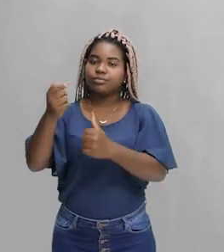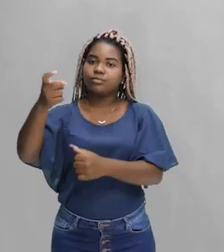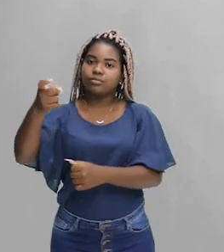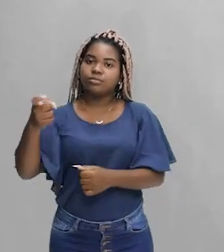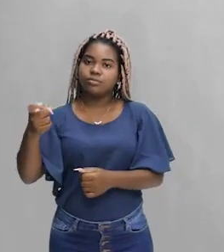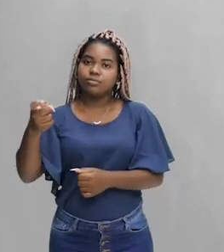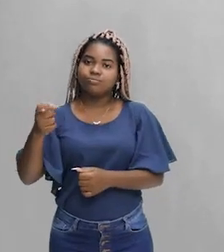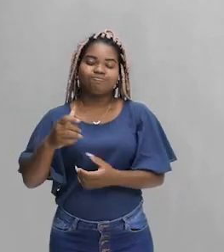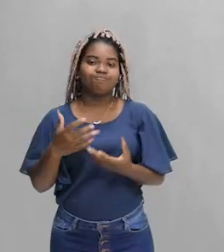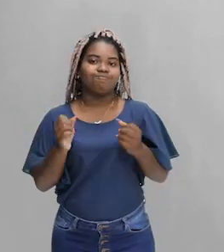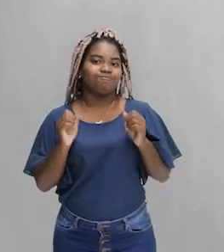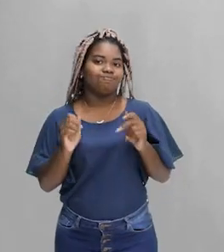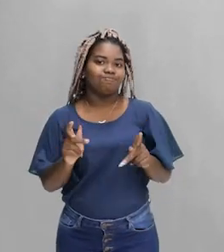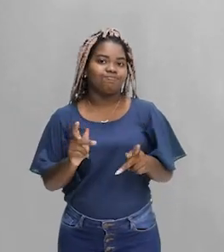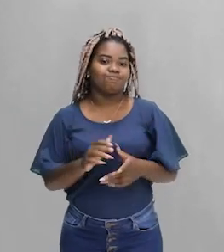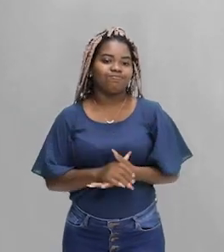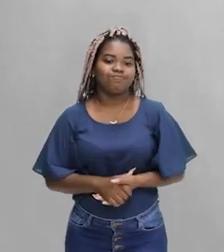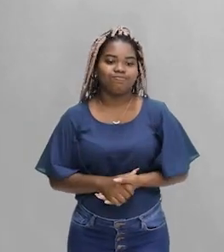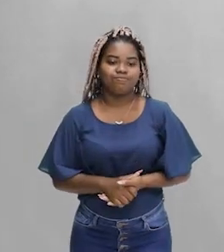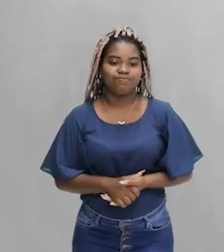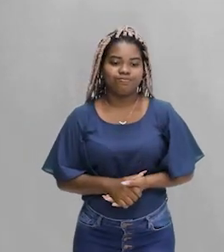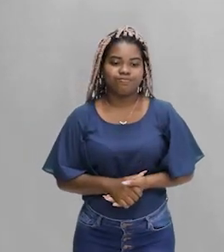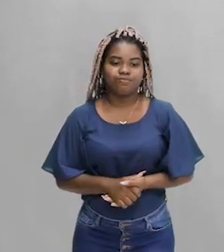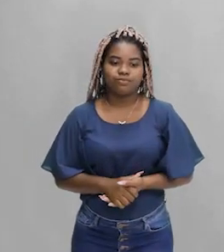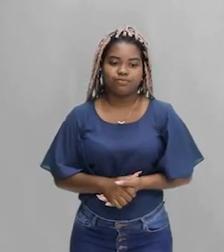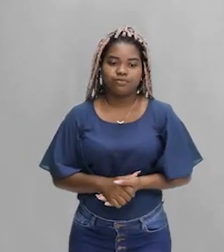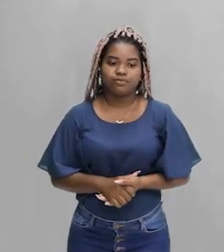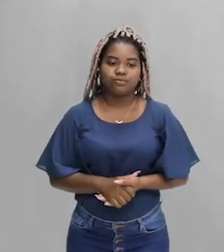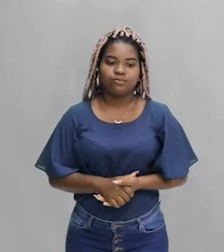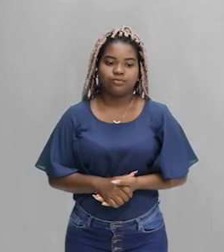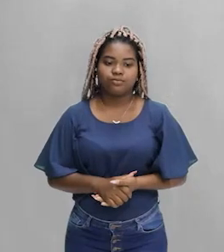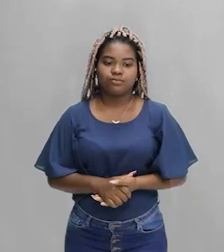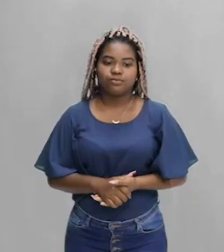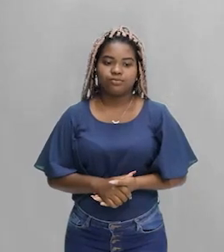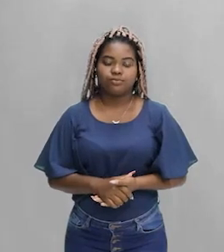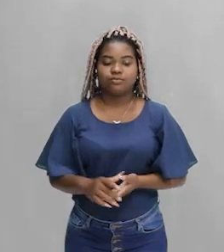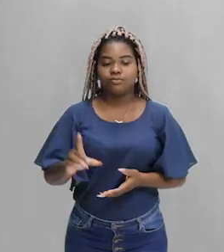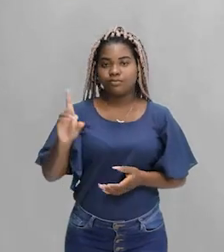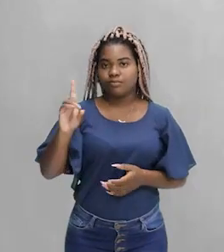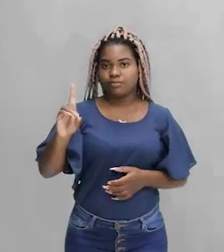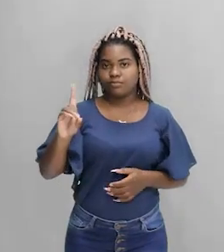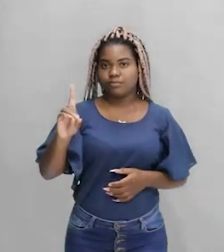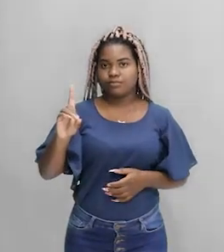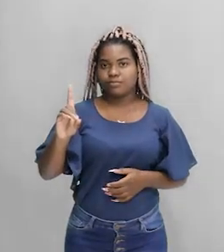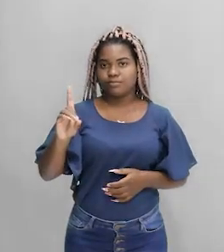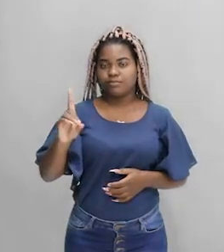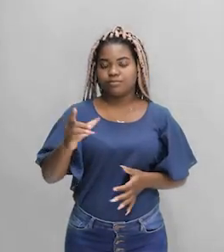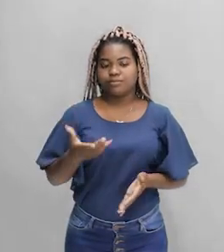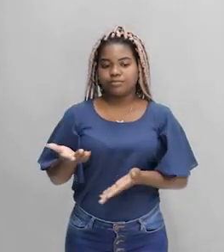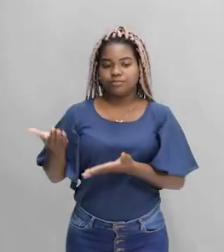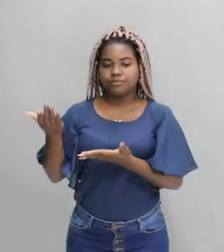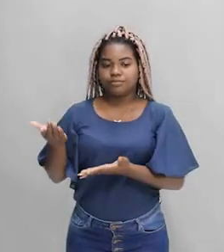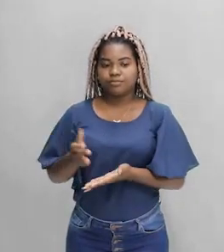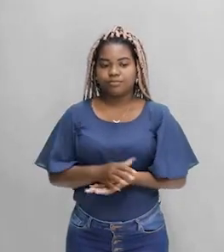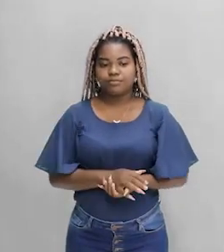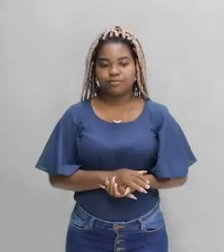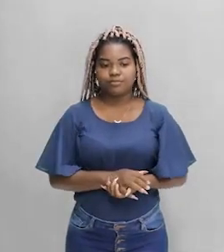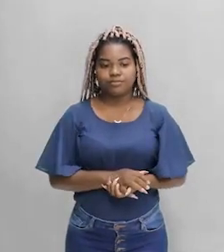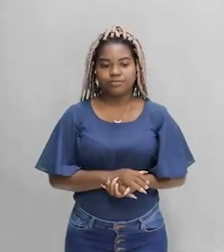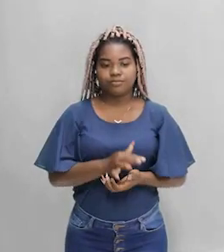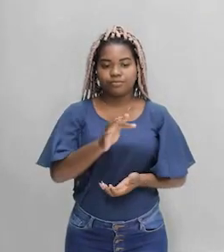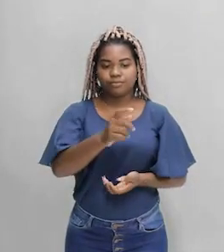variável. E não foi o que aconteceu, tá? Então, letra C está fora. Por fim, a letra D. f de x é igual a